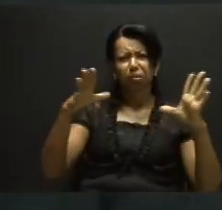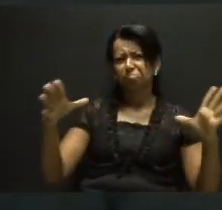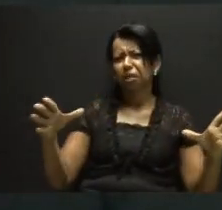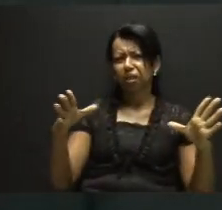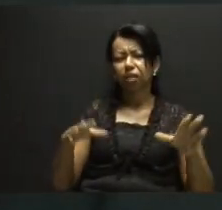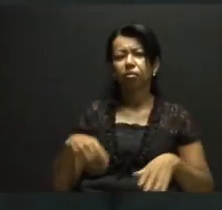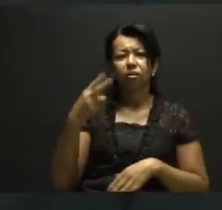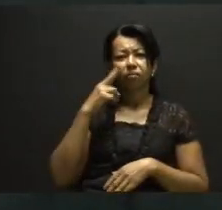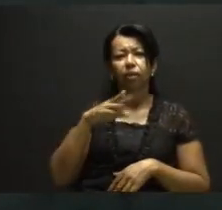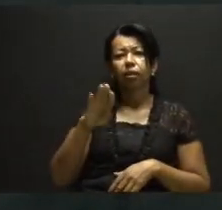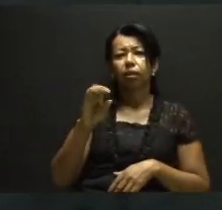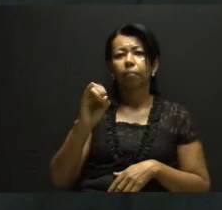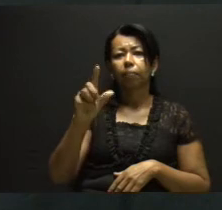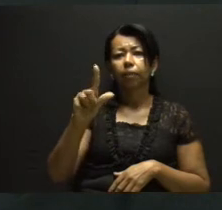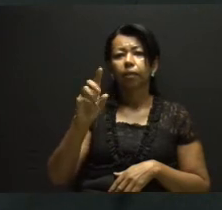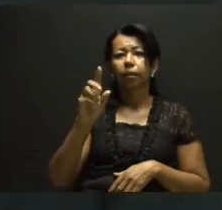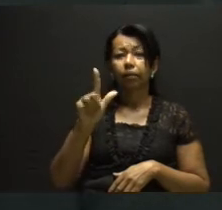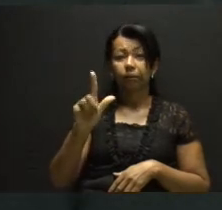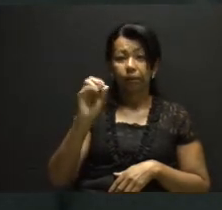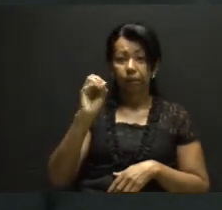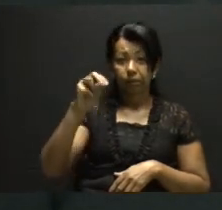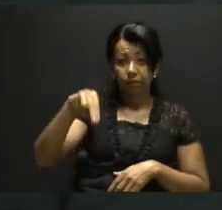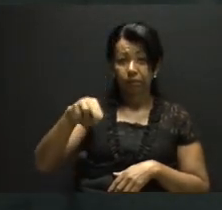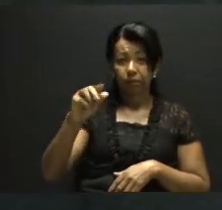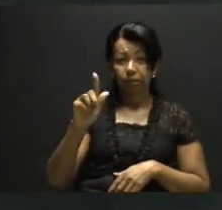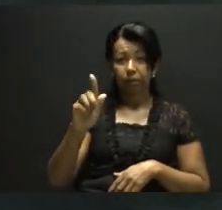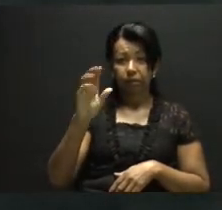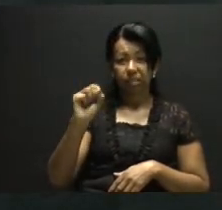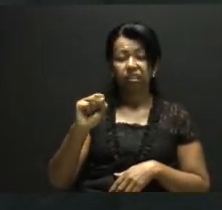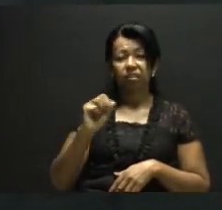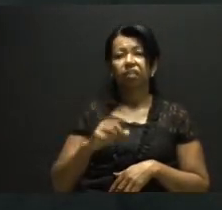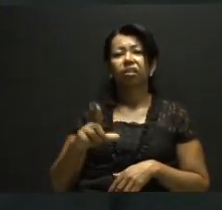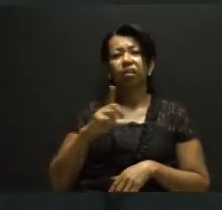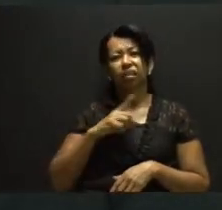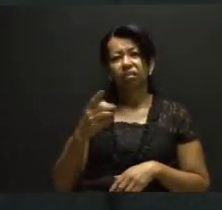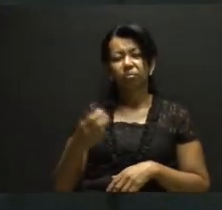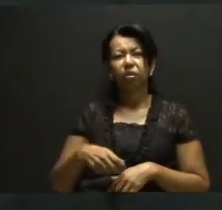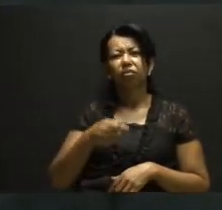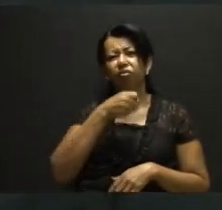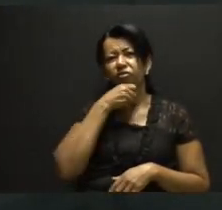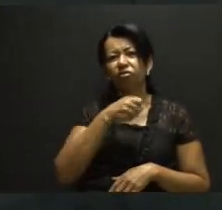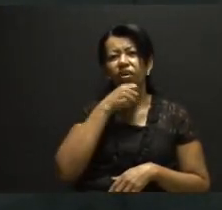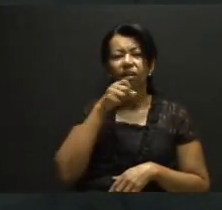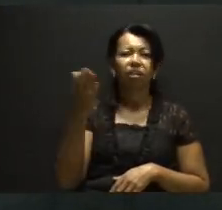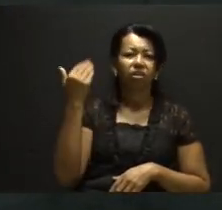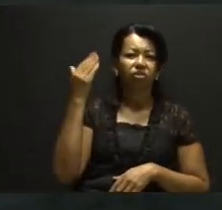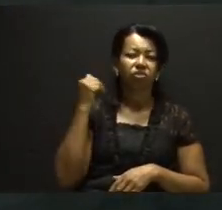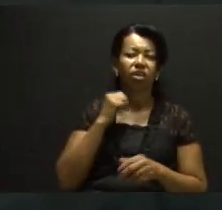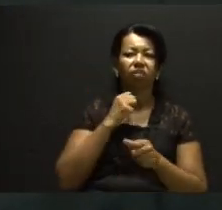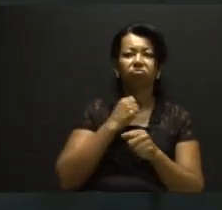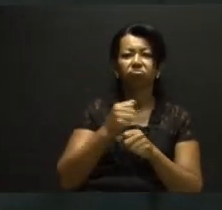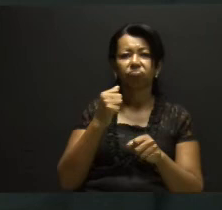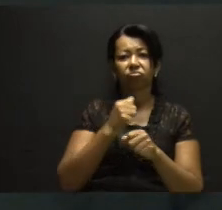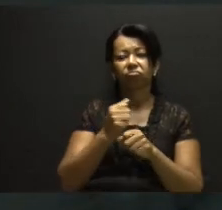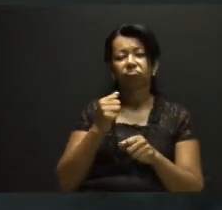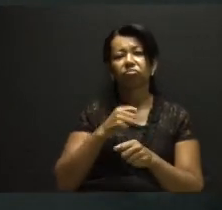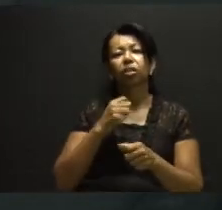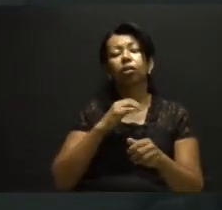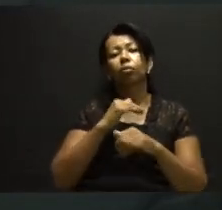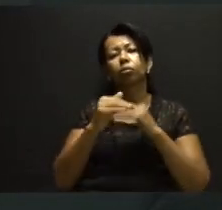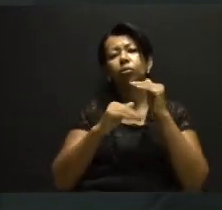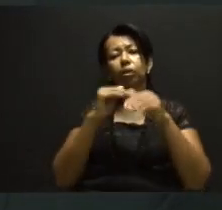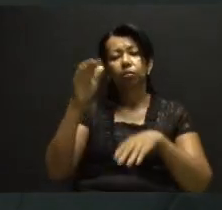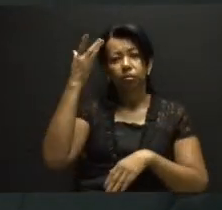ebs que tem praticamente 94 anos de construção e nós não temos informações concretas realmente de quais estão sendo os